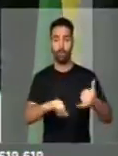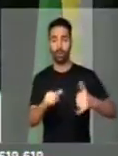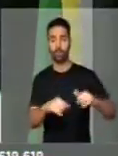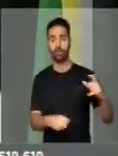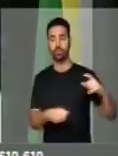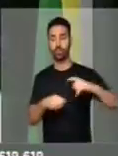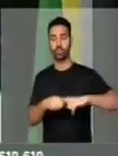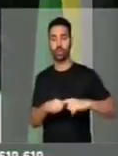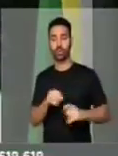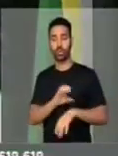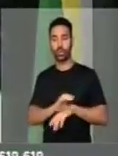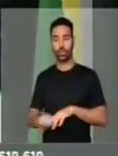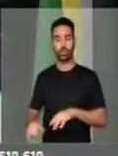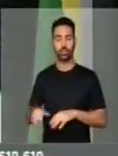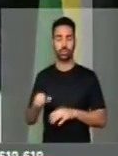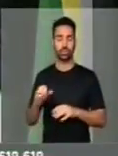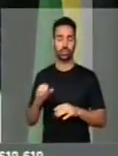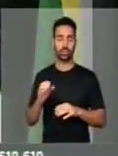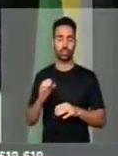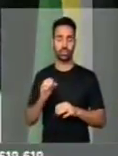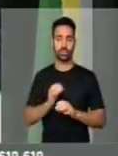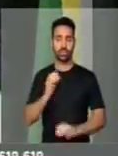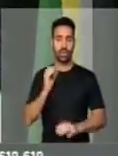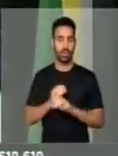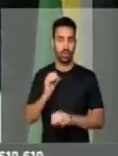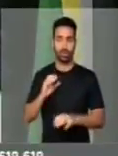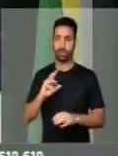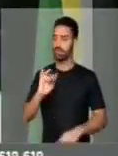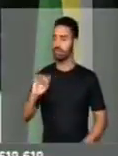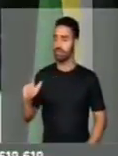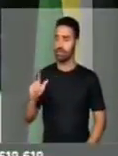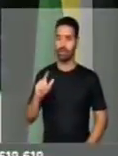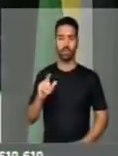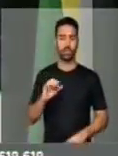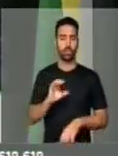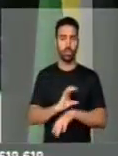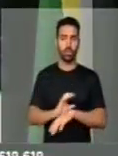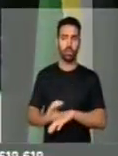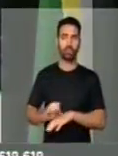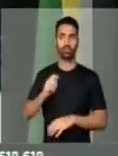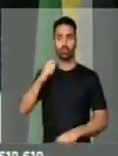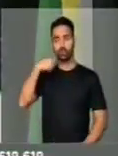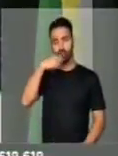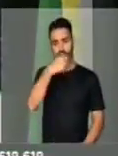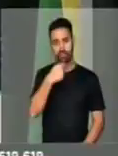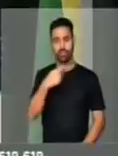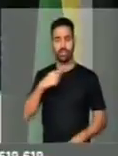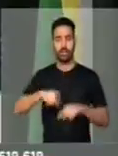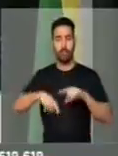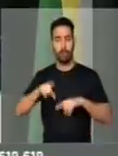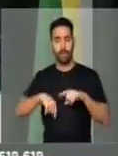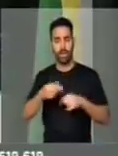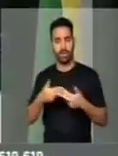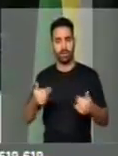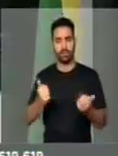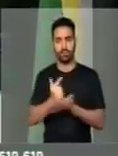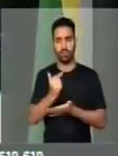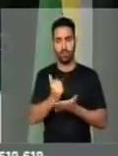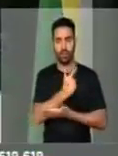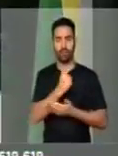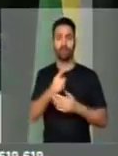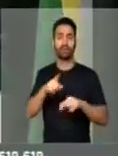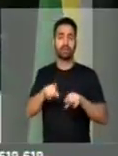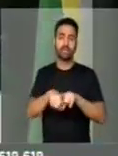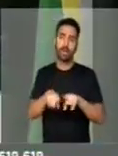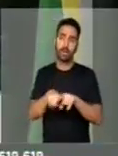curso de engenharia civil e as clínicas do curso de odontologia fossem totalmente equipados, além de recursos que foram destinados à construção